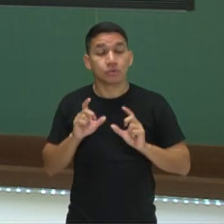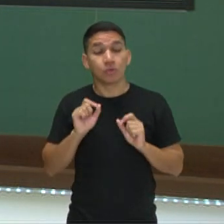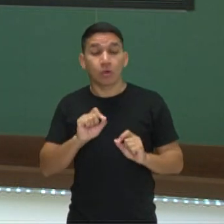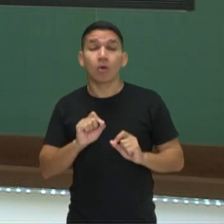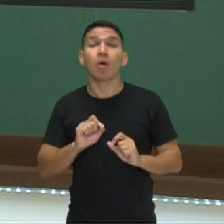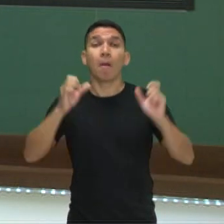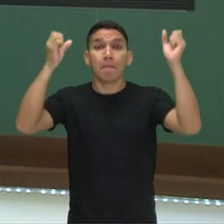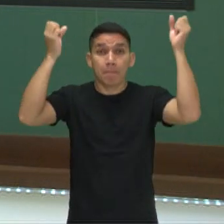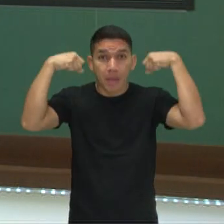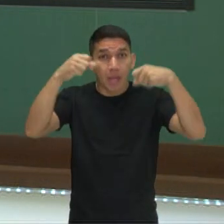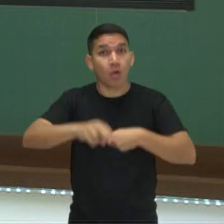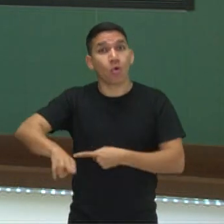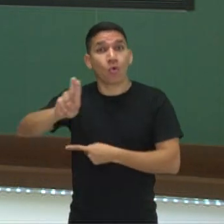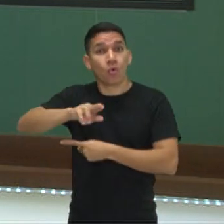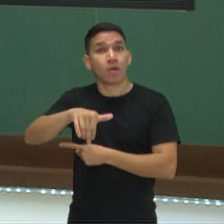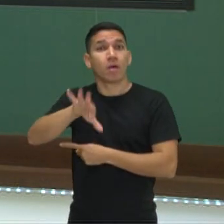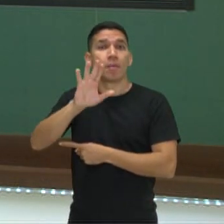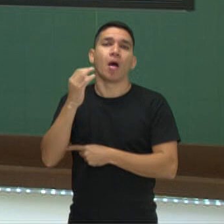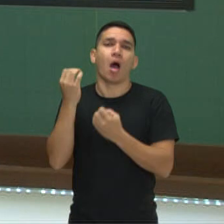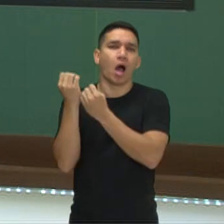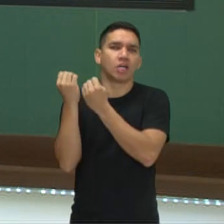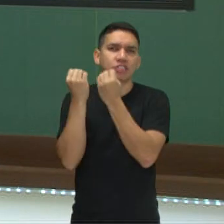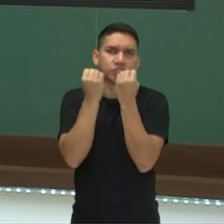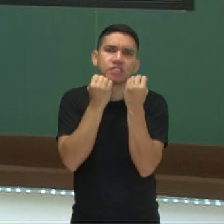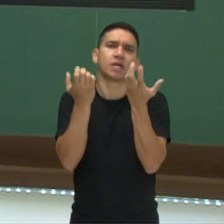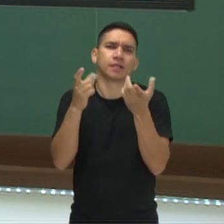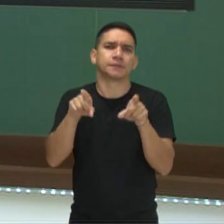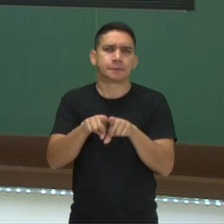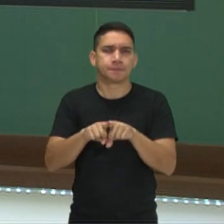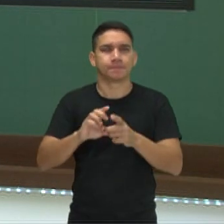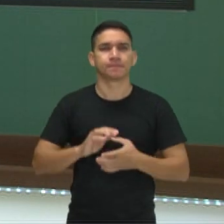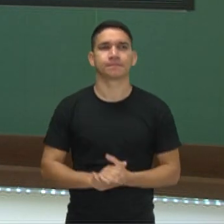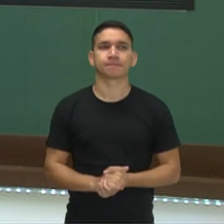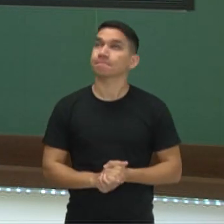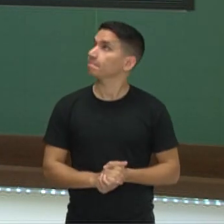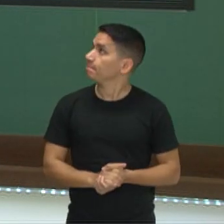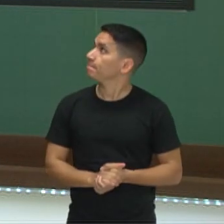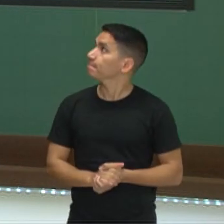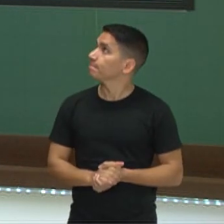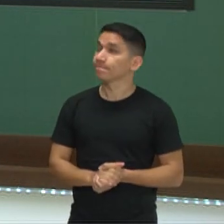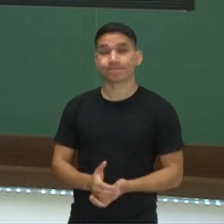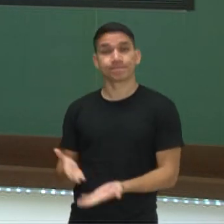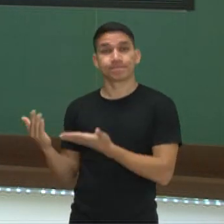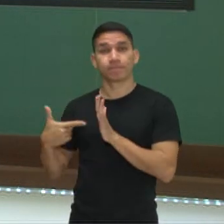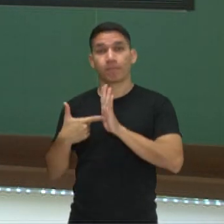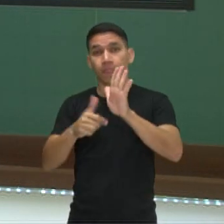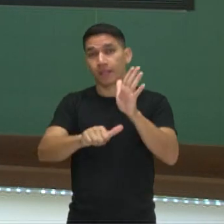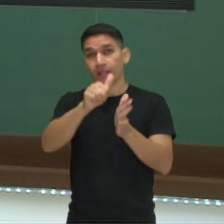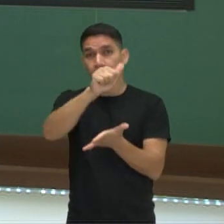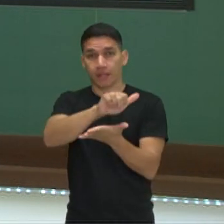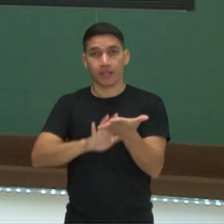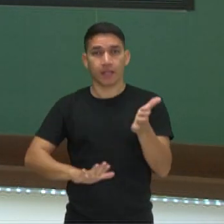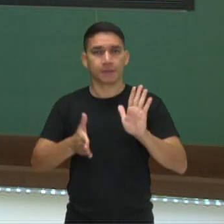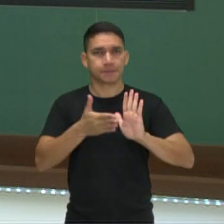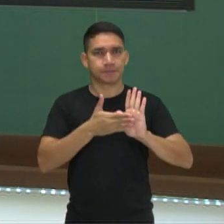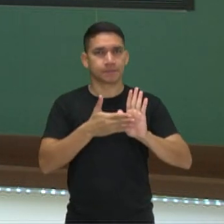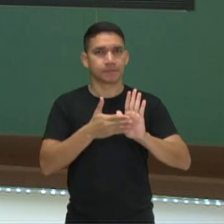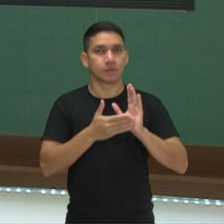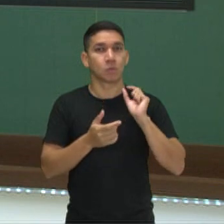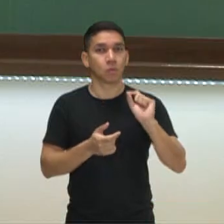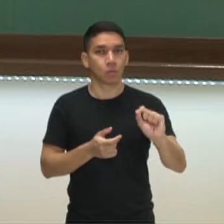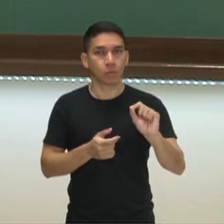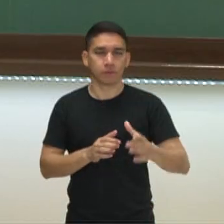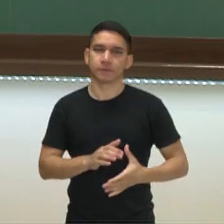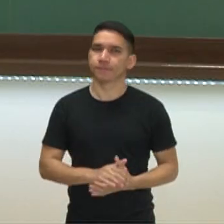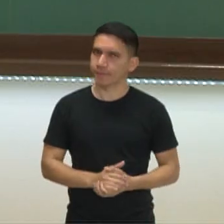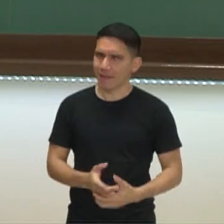grandes consumidores de milho também, ok? Muito bem. Então aqui temos uma primeira atividade proposta.